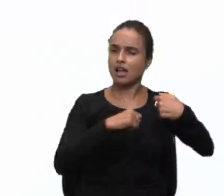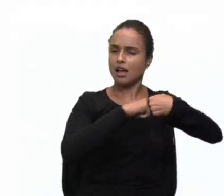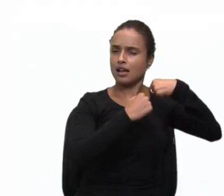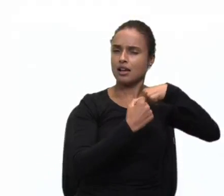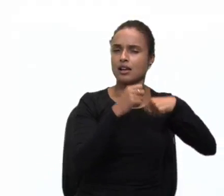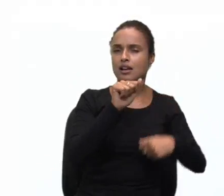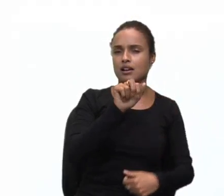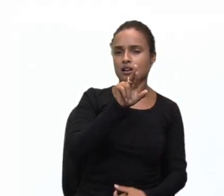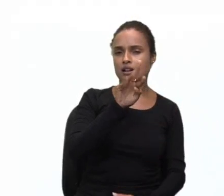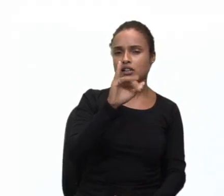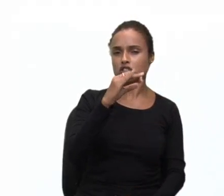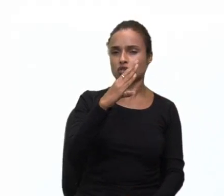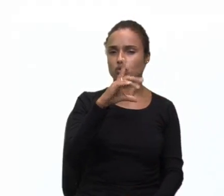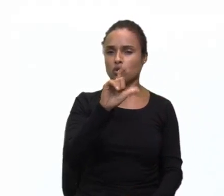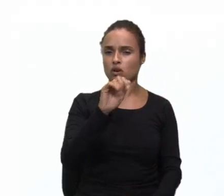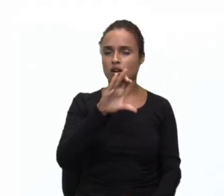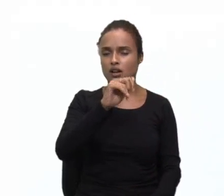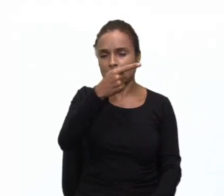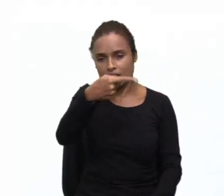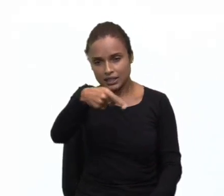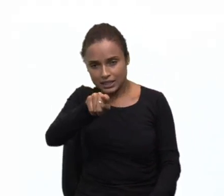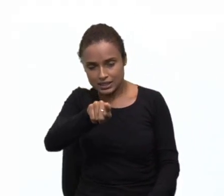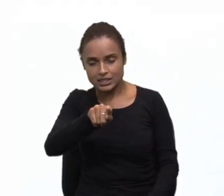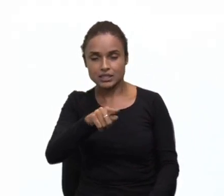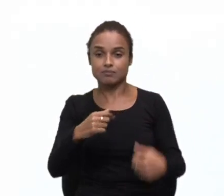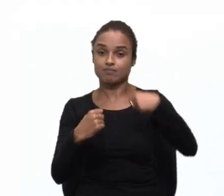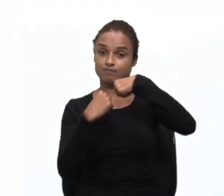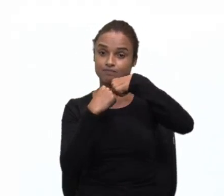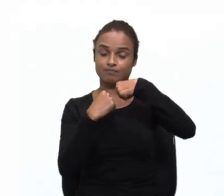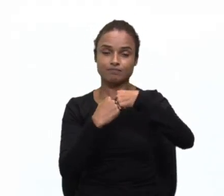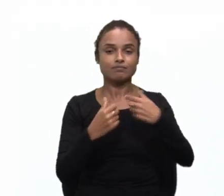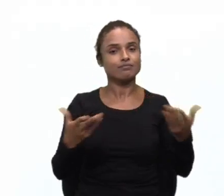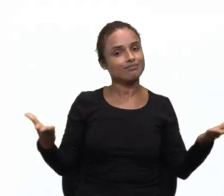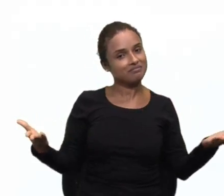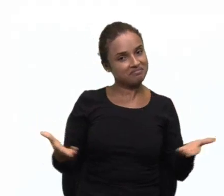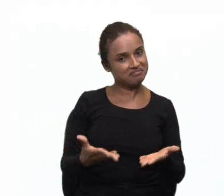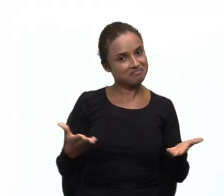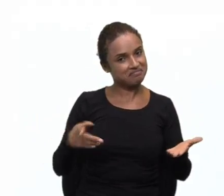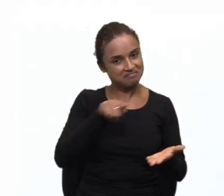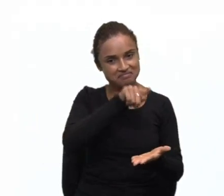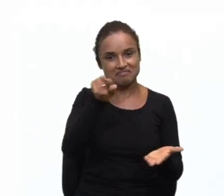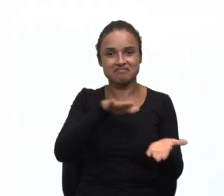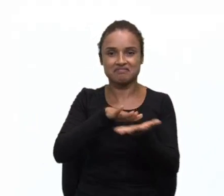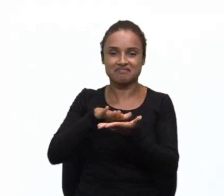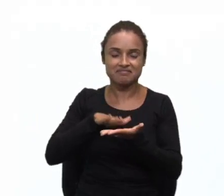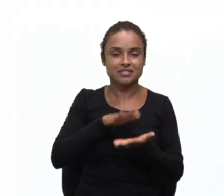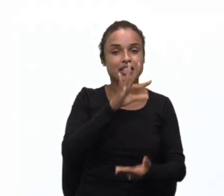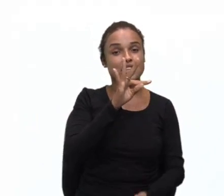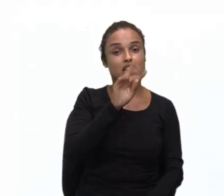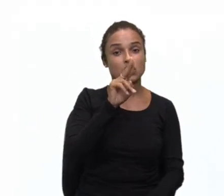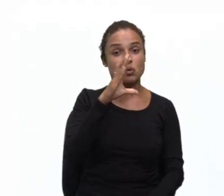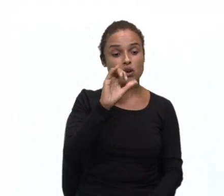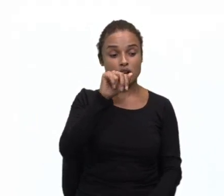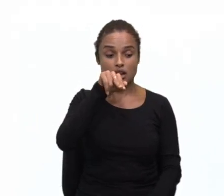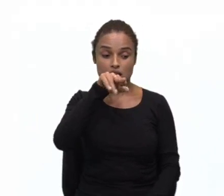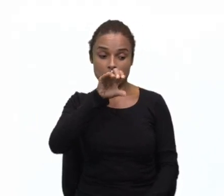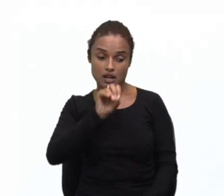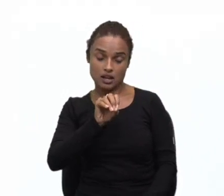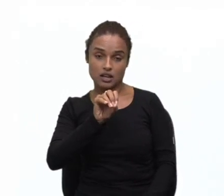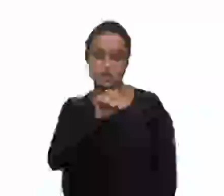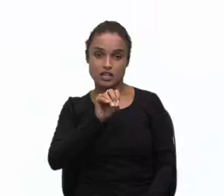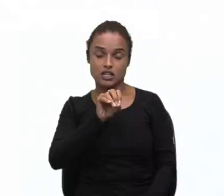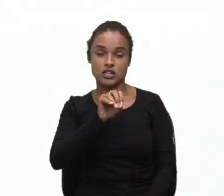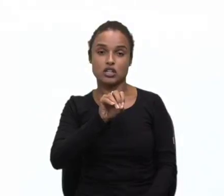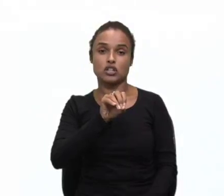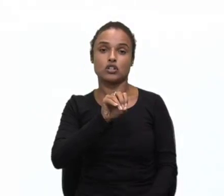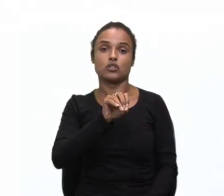gente aplique. Olha lá, o polo de tucano sempre participando, sempre contribuindo super bem. Movimentos do handball, passe e